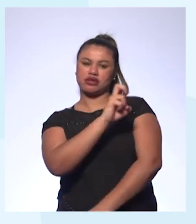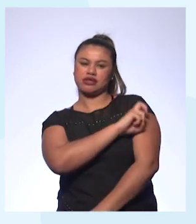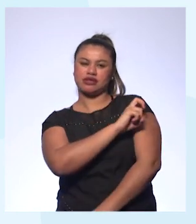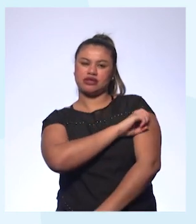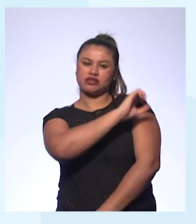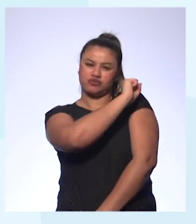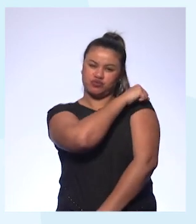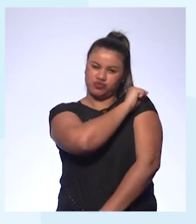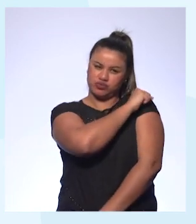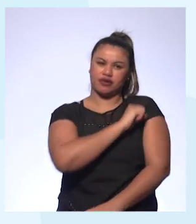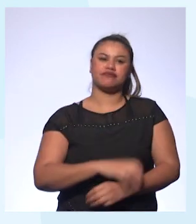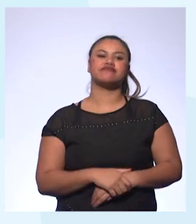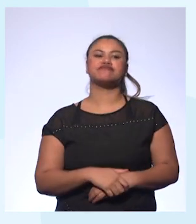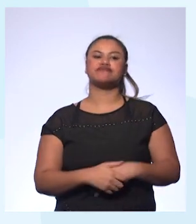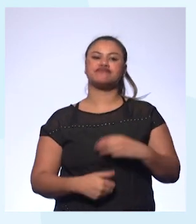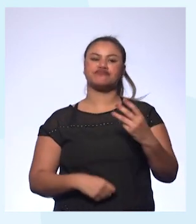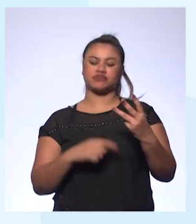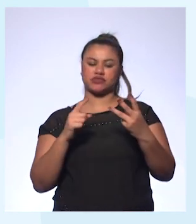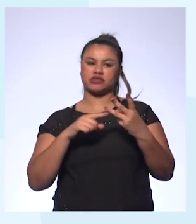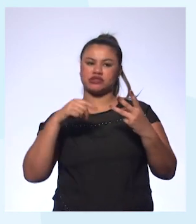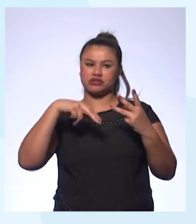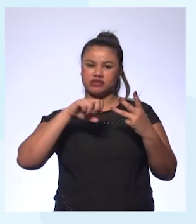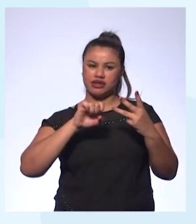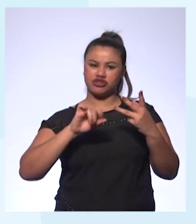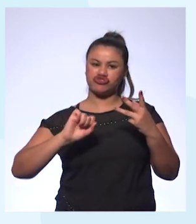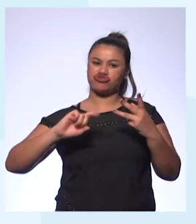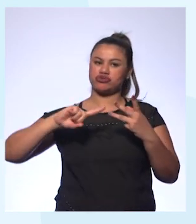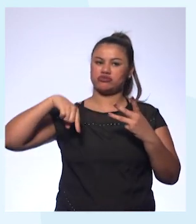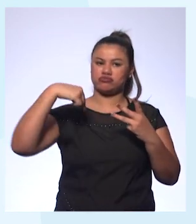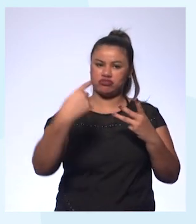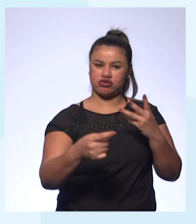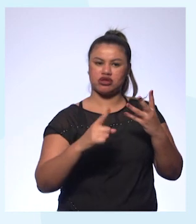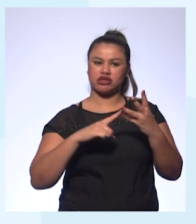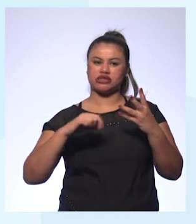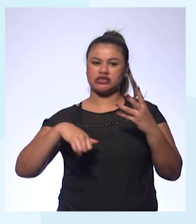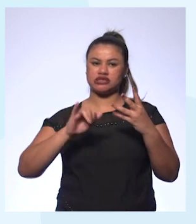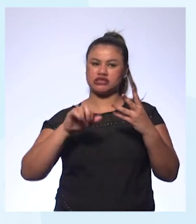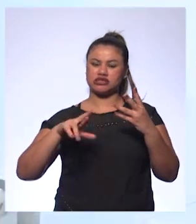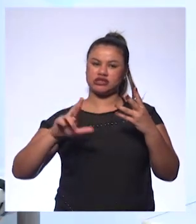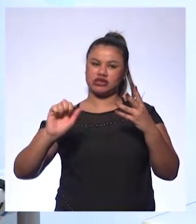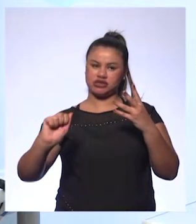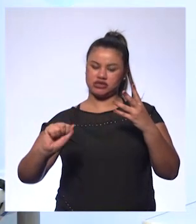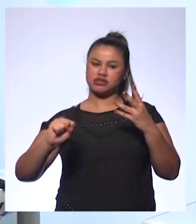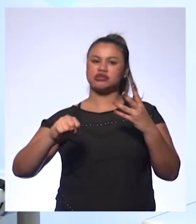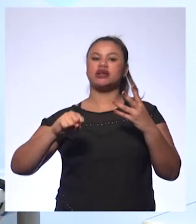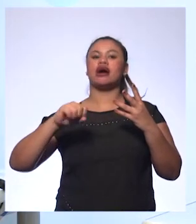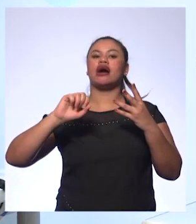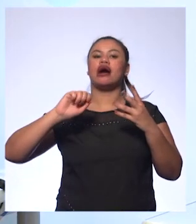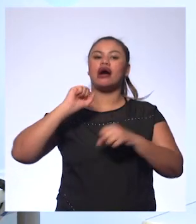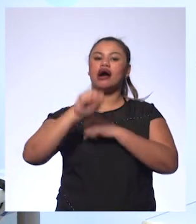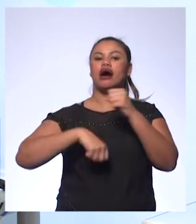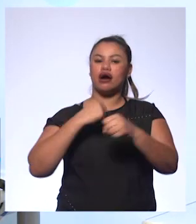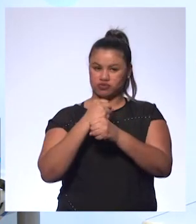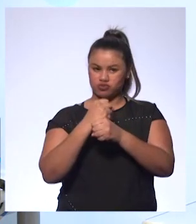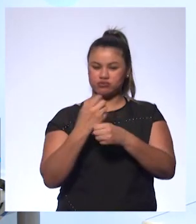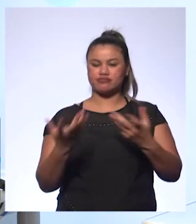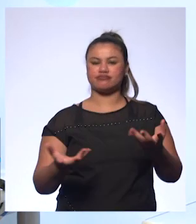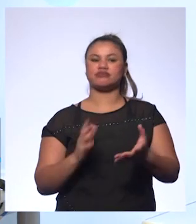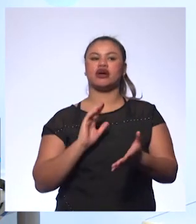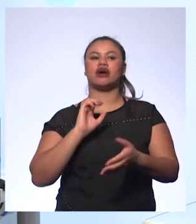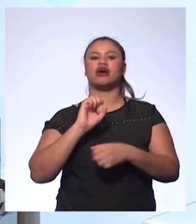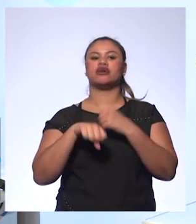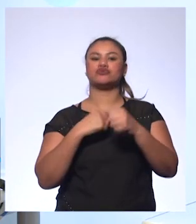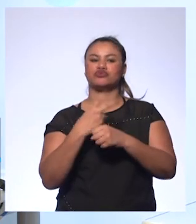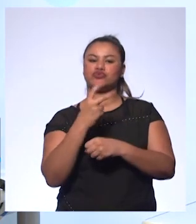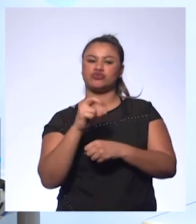8º ano né que você próximo ir ano então next ano que vem Bom